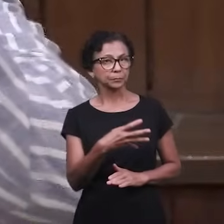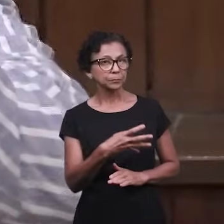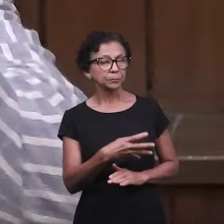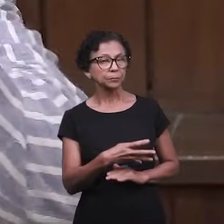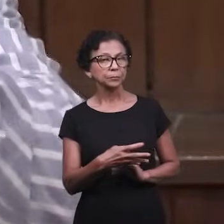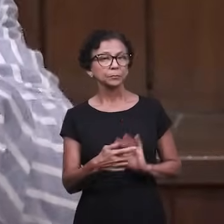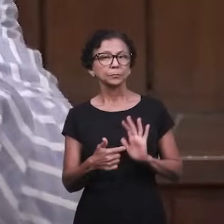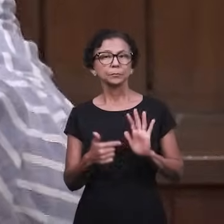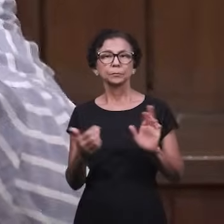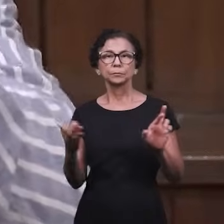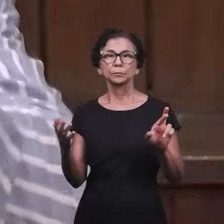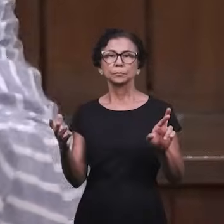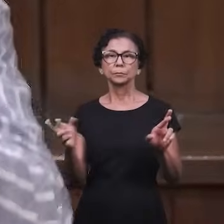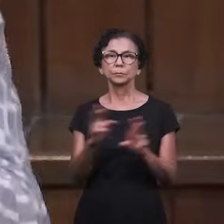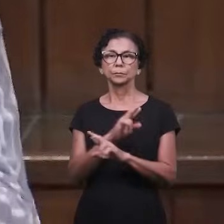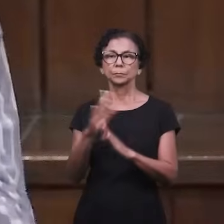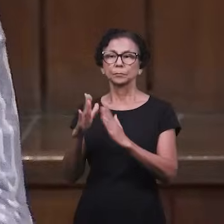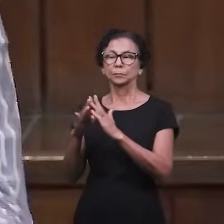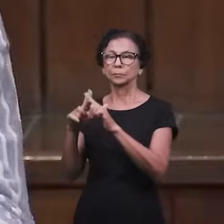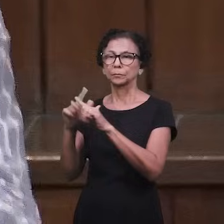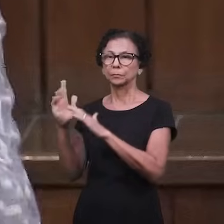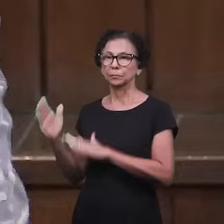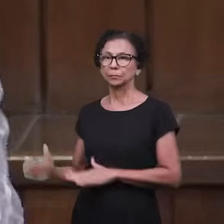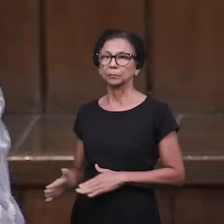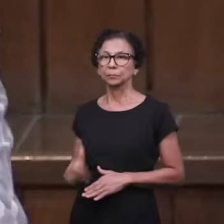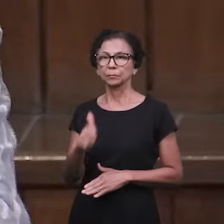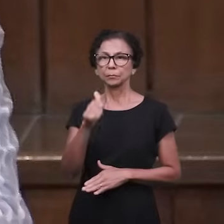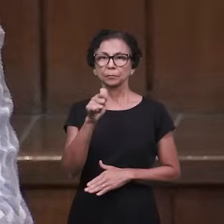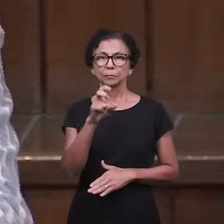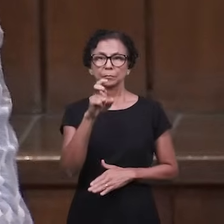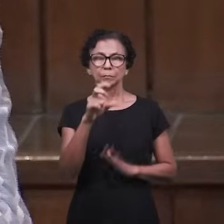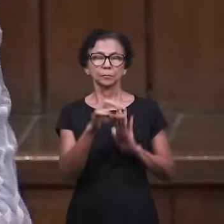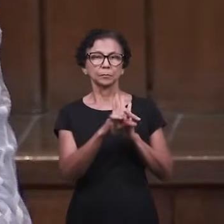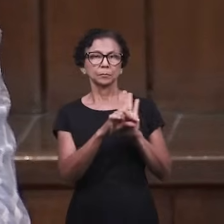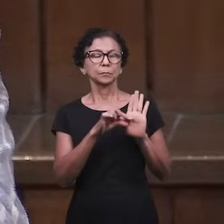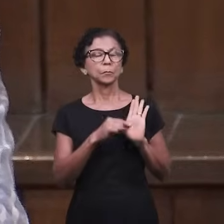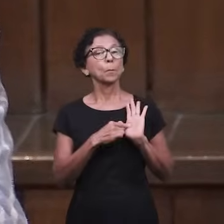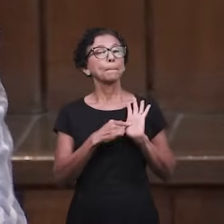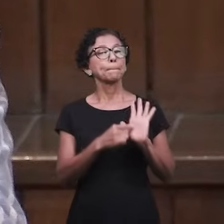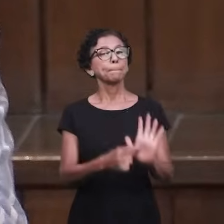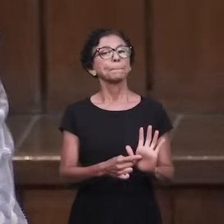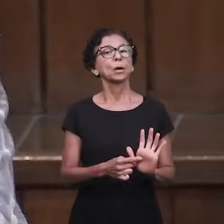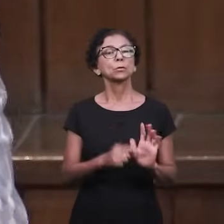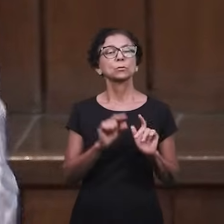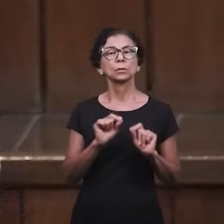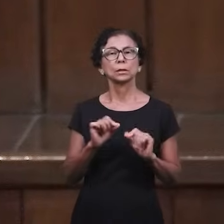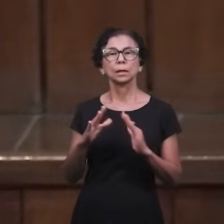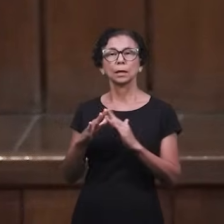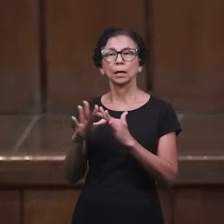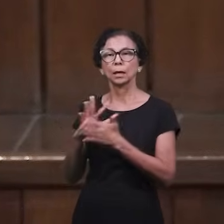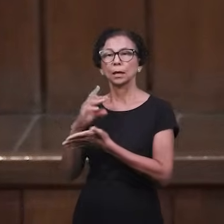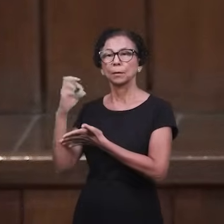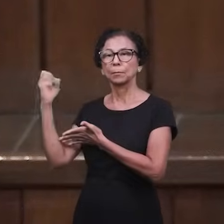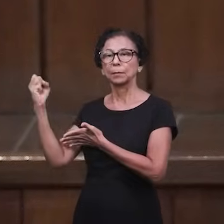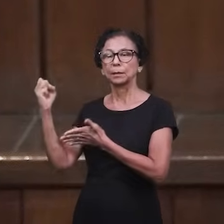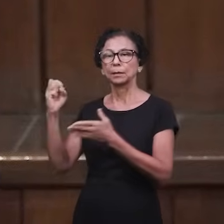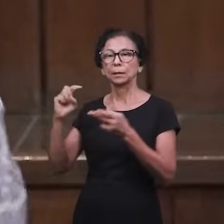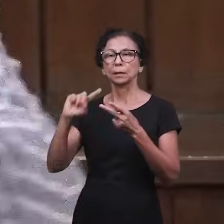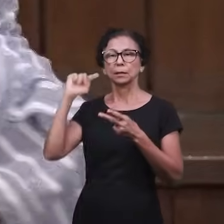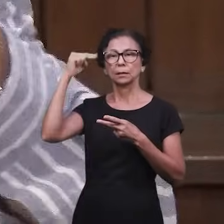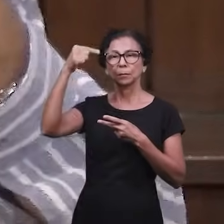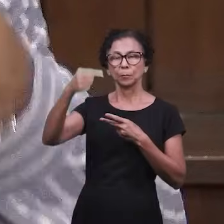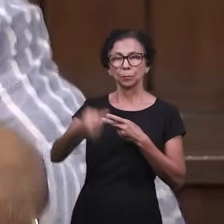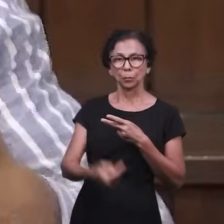igreja, e a partir do 15 fala exatamente após o arrebatamento e está relacionado a